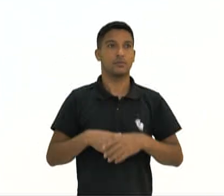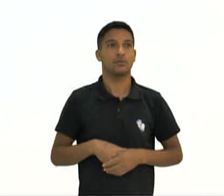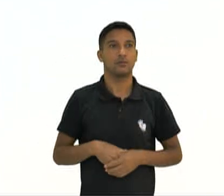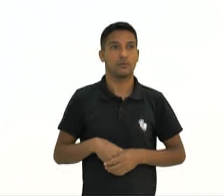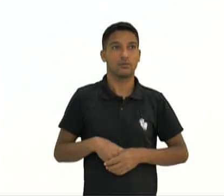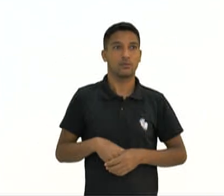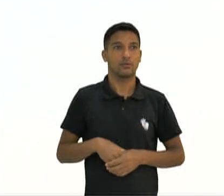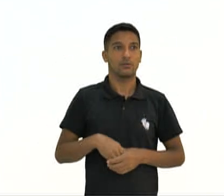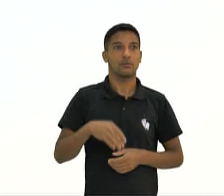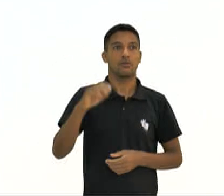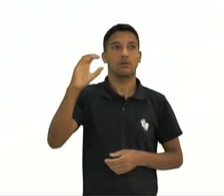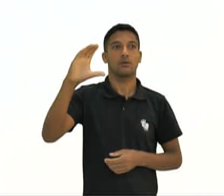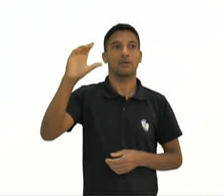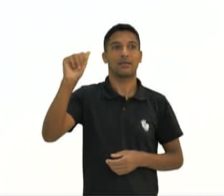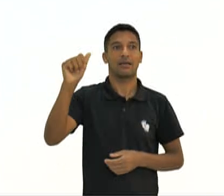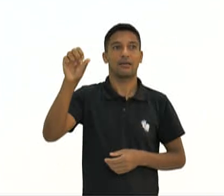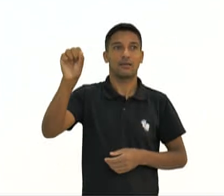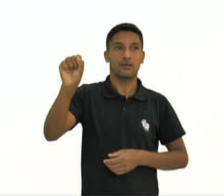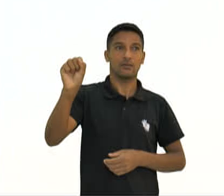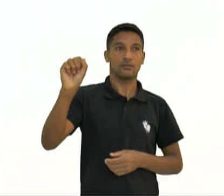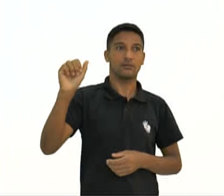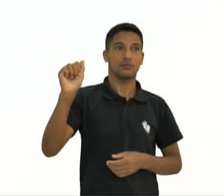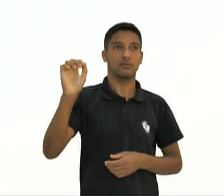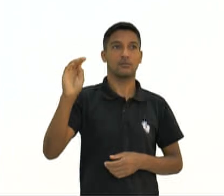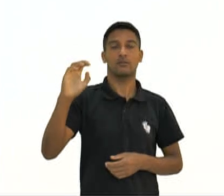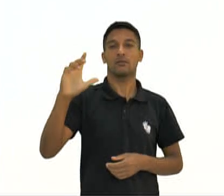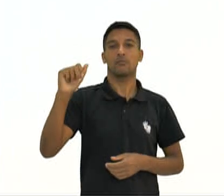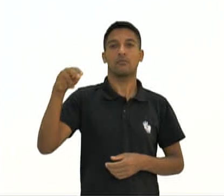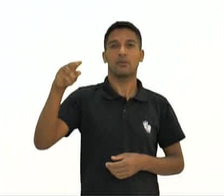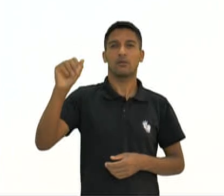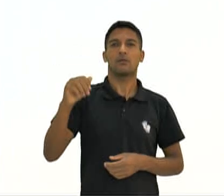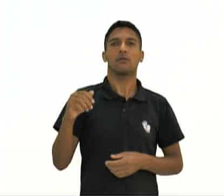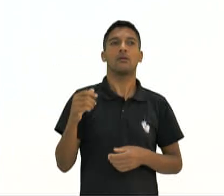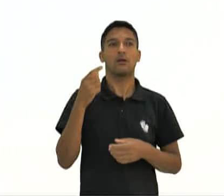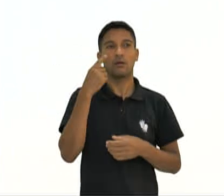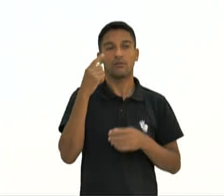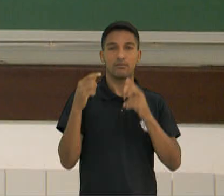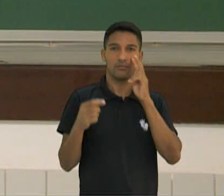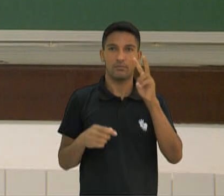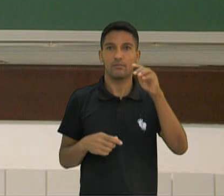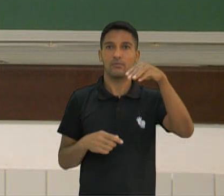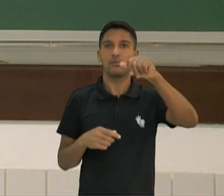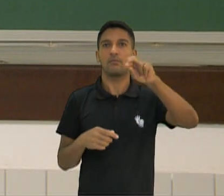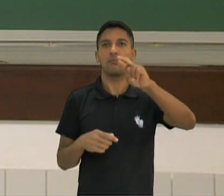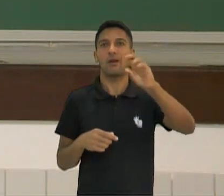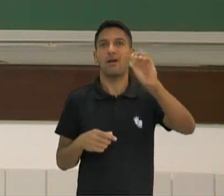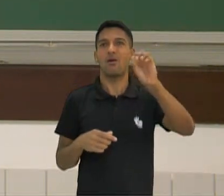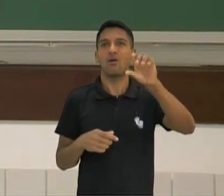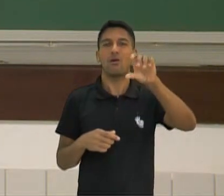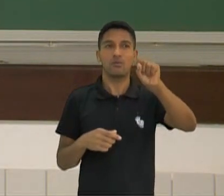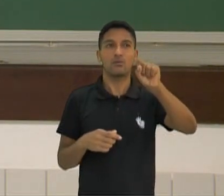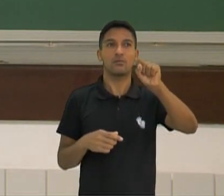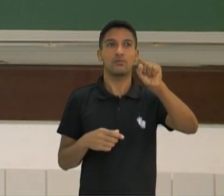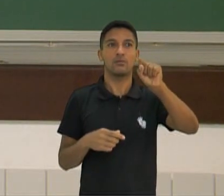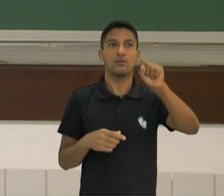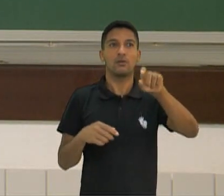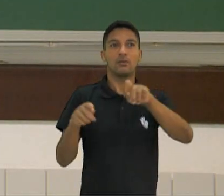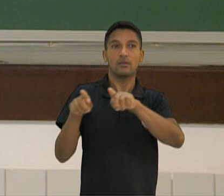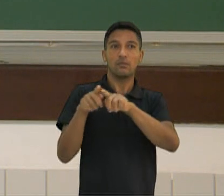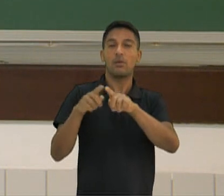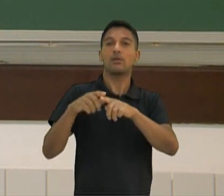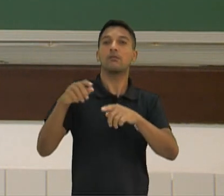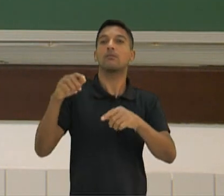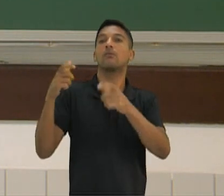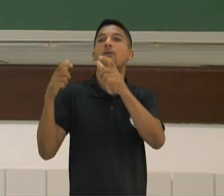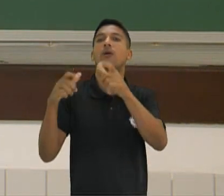de Casablanca, no Marrocos, e Alexandria, no Egito. Saímos um pouco do eixo das mais utilizadas na mídia. Dentro dessa